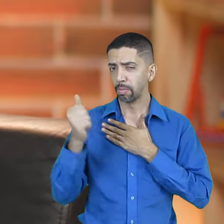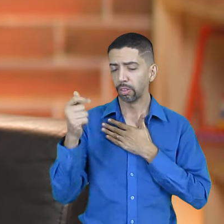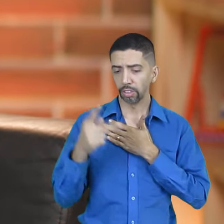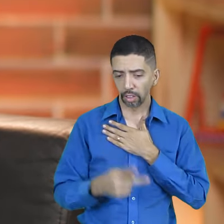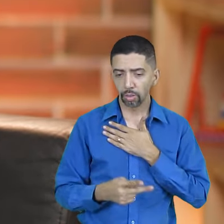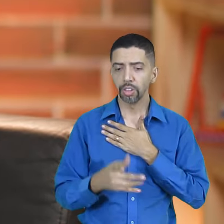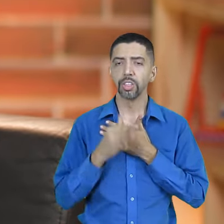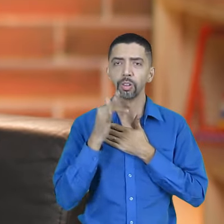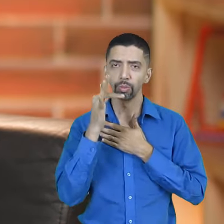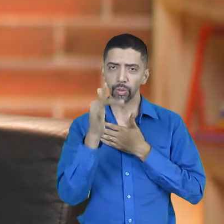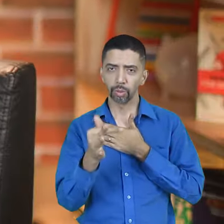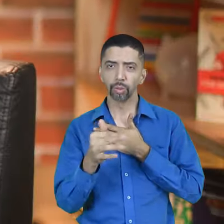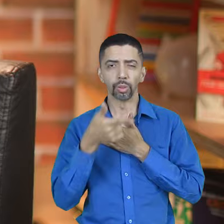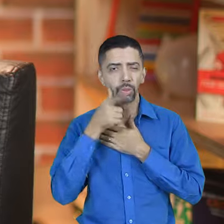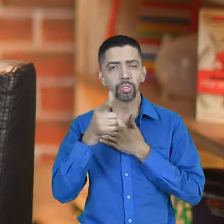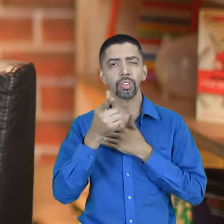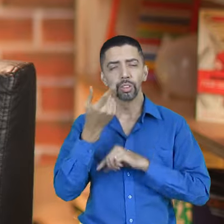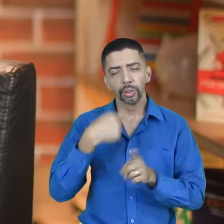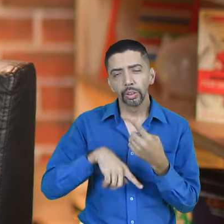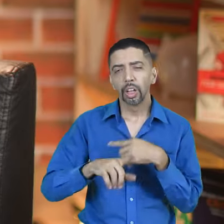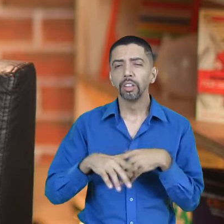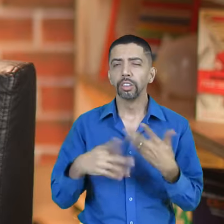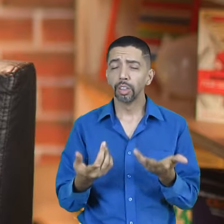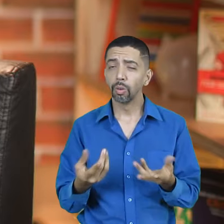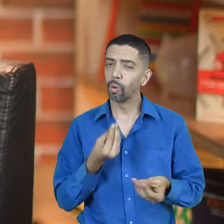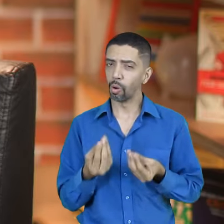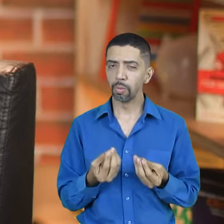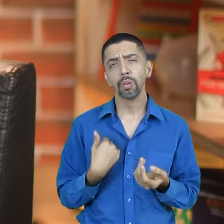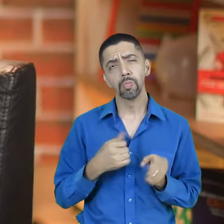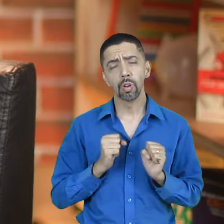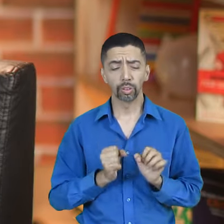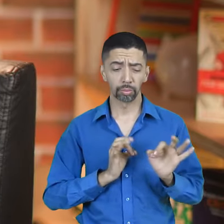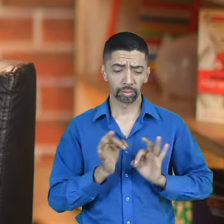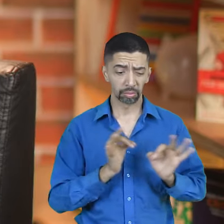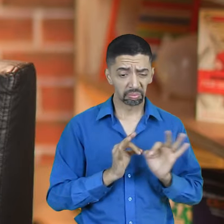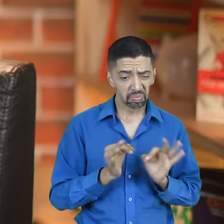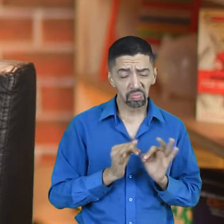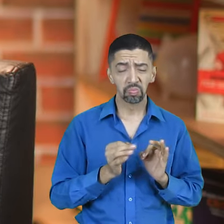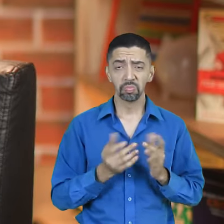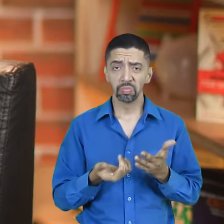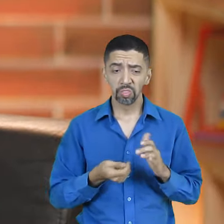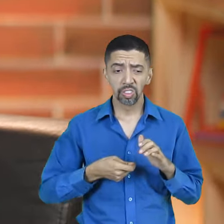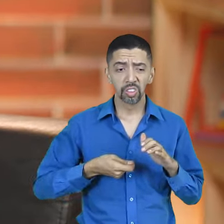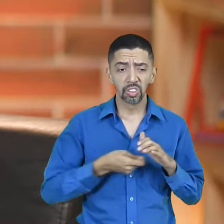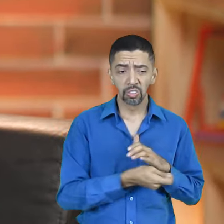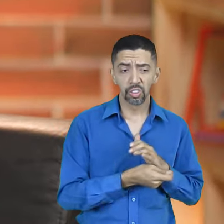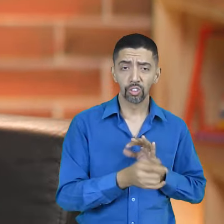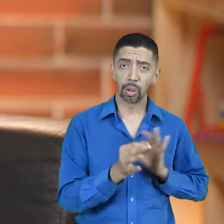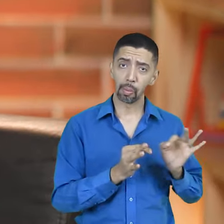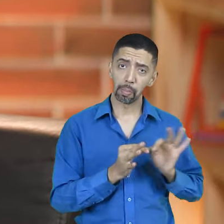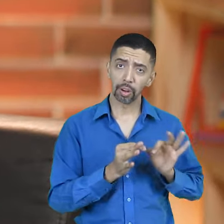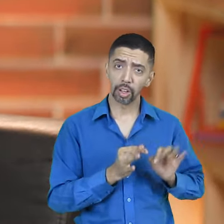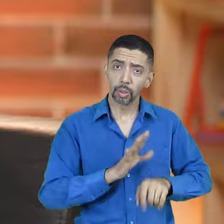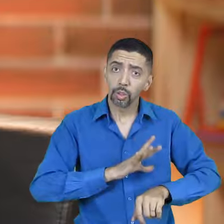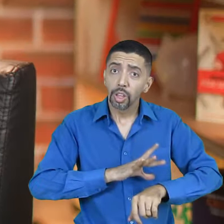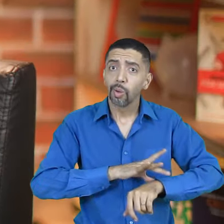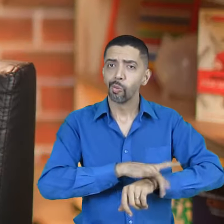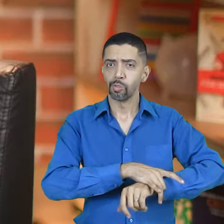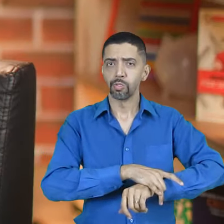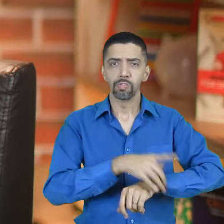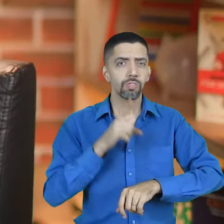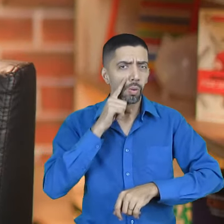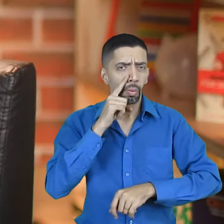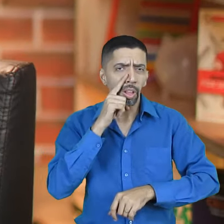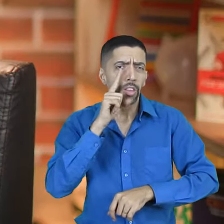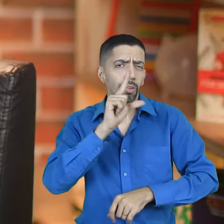na minha aposentadoria sustentável. Eu vou buscar um ativo, um plano de investimentos que eu não corra muito risco.